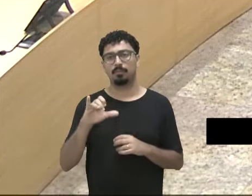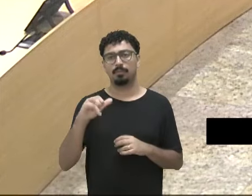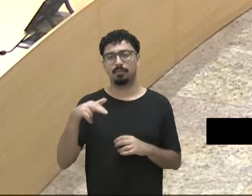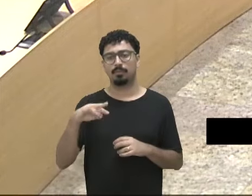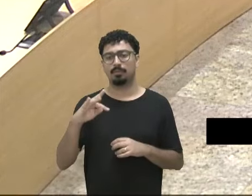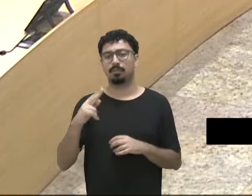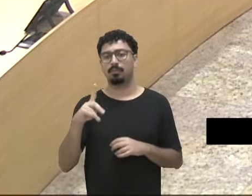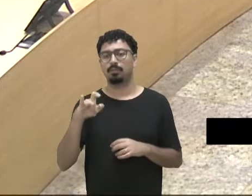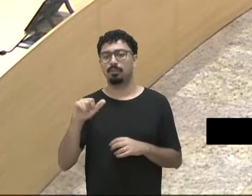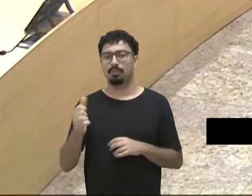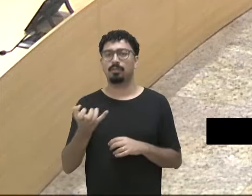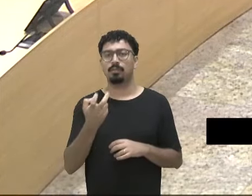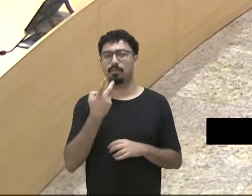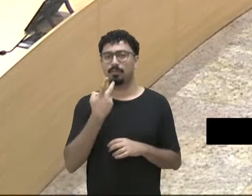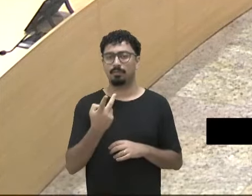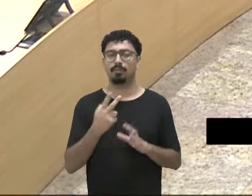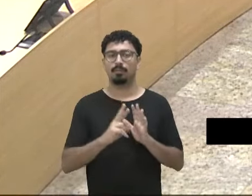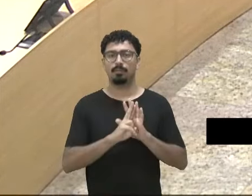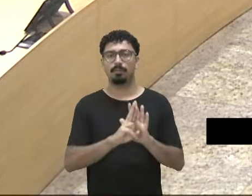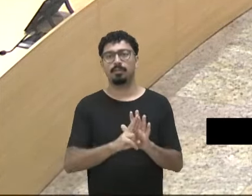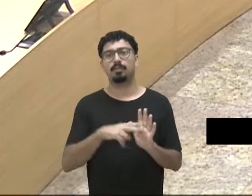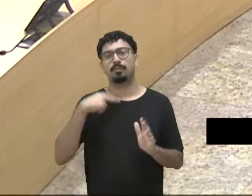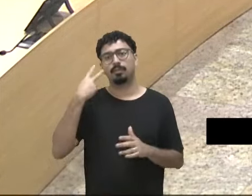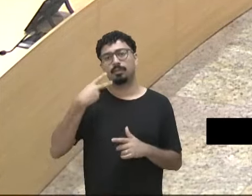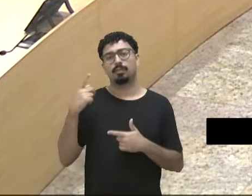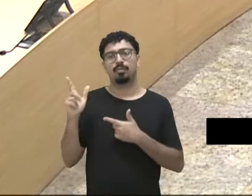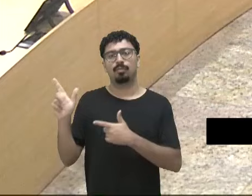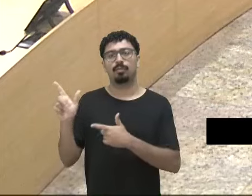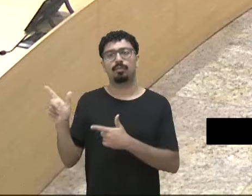tribuna? Representando o vereador Alberto Barreto.